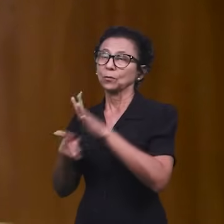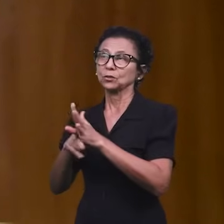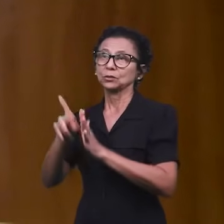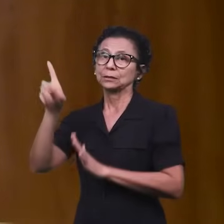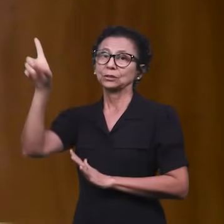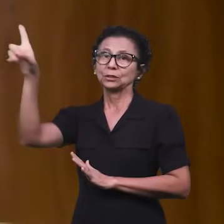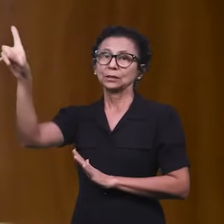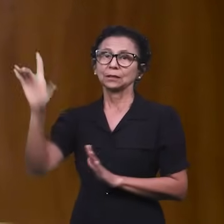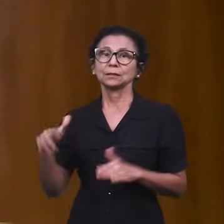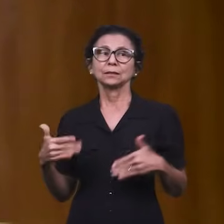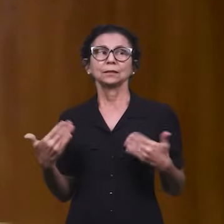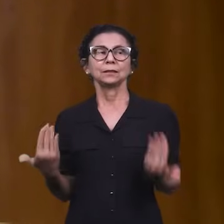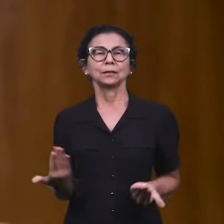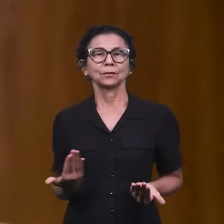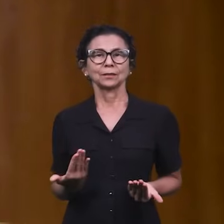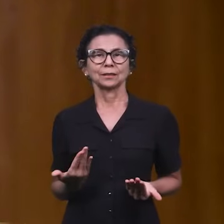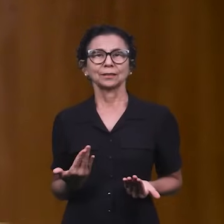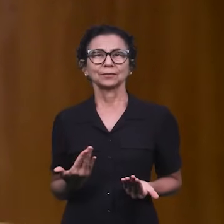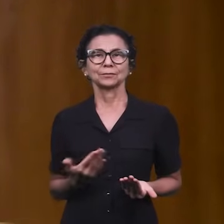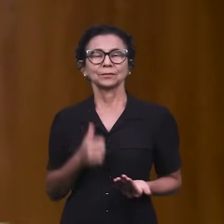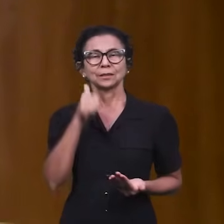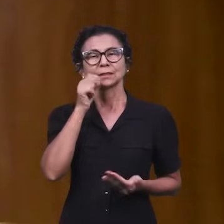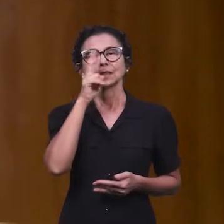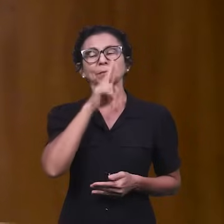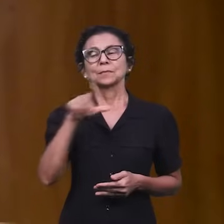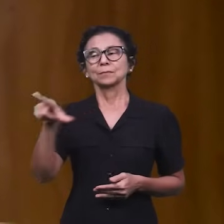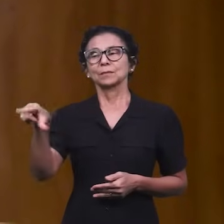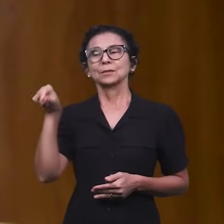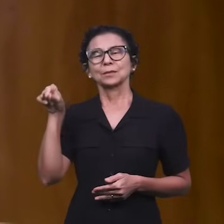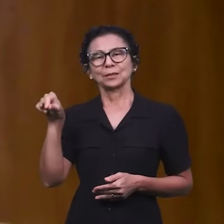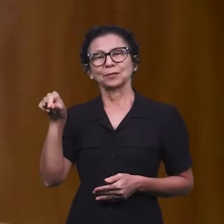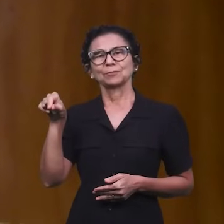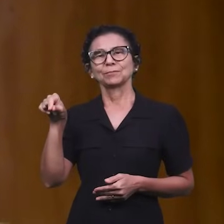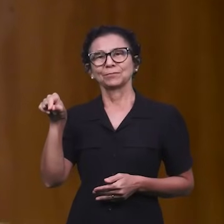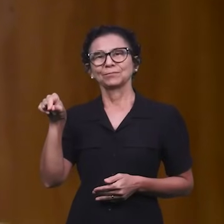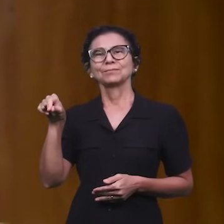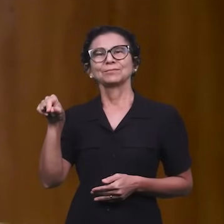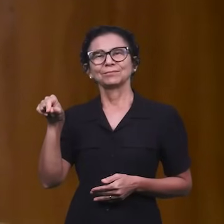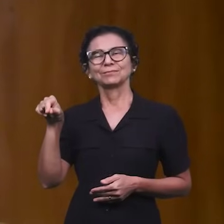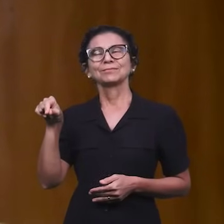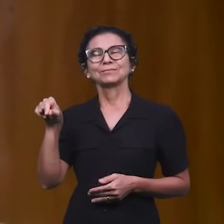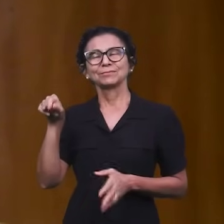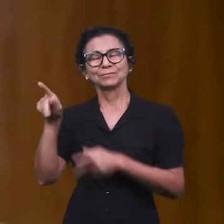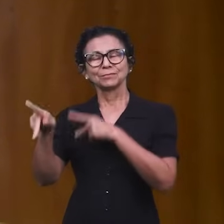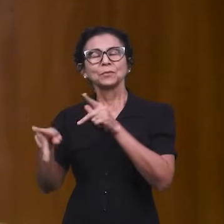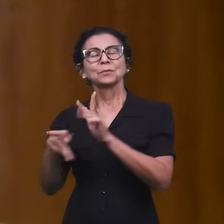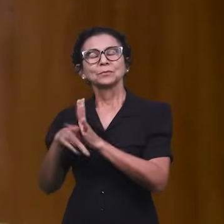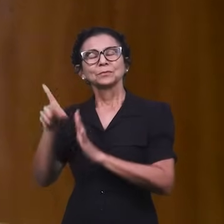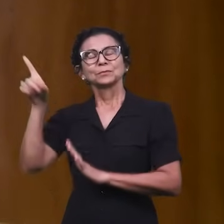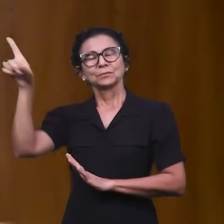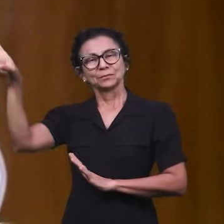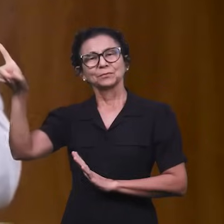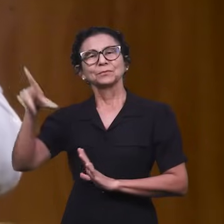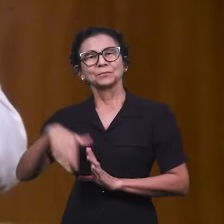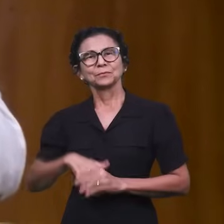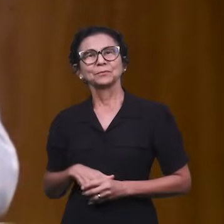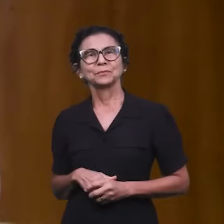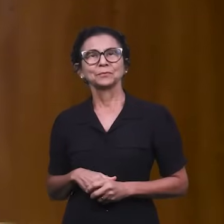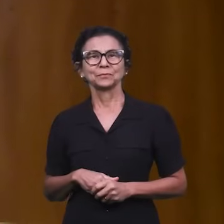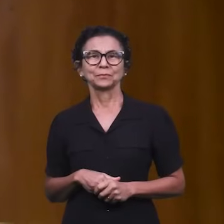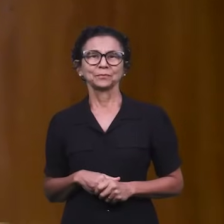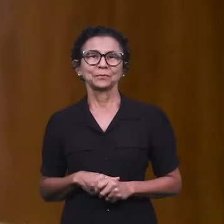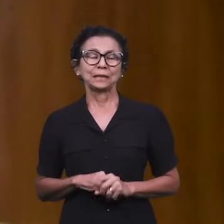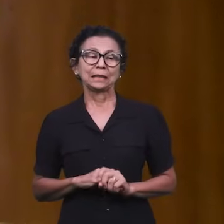você vai agradar aquele que governa a igreja. Então, ela fez uma escolha em